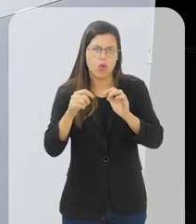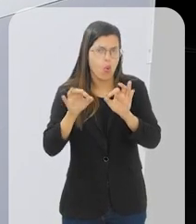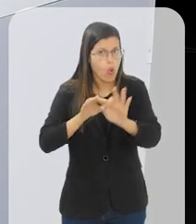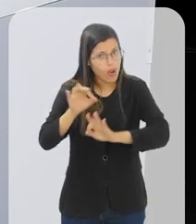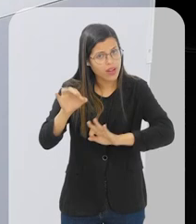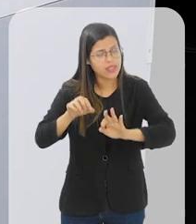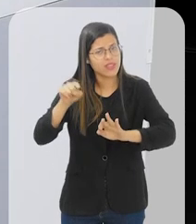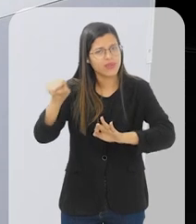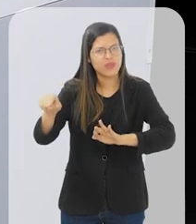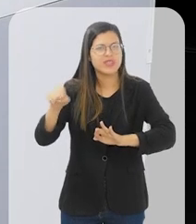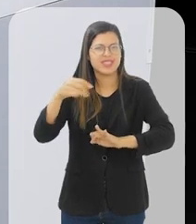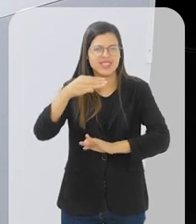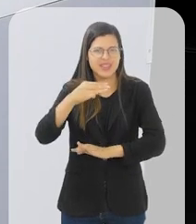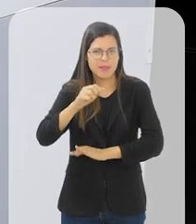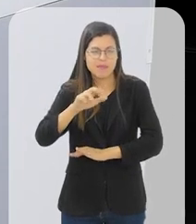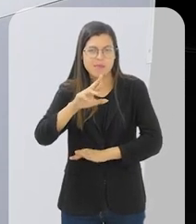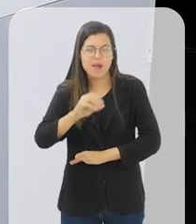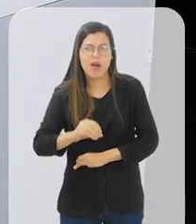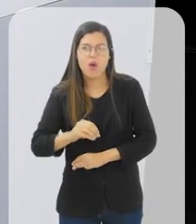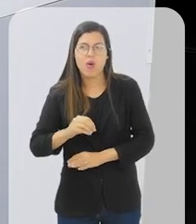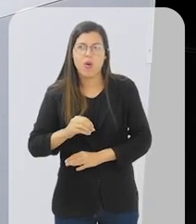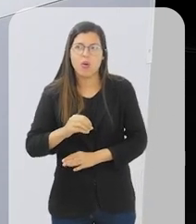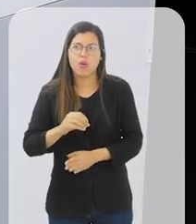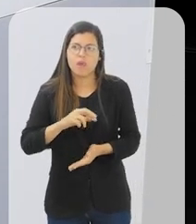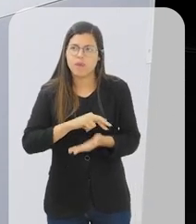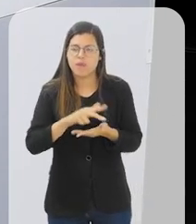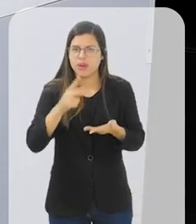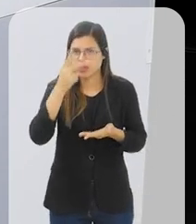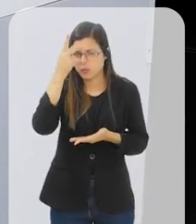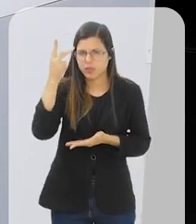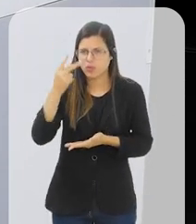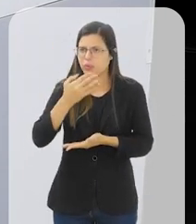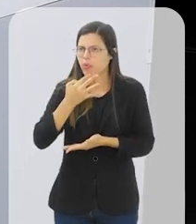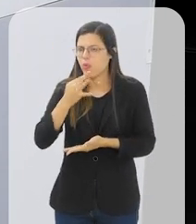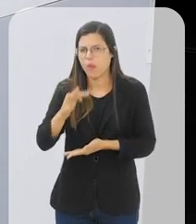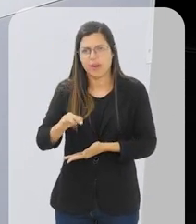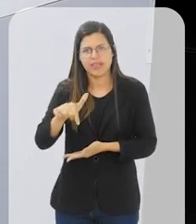Feito por você. Porra, e Matinta Pereira. Muita gente não conhecia Matinta Pereira.